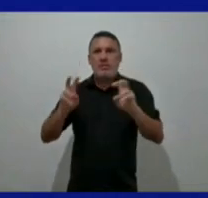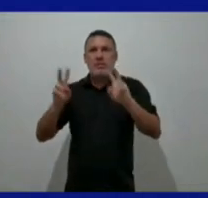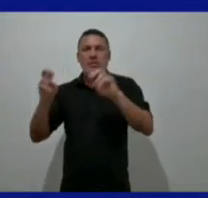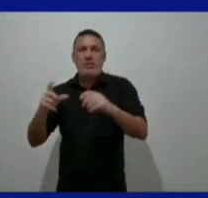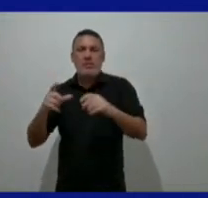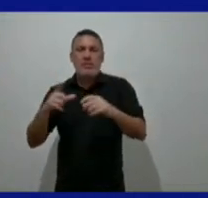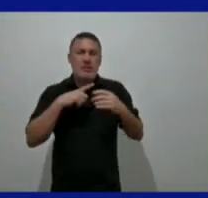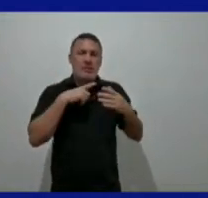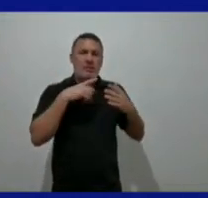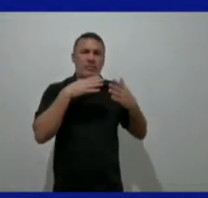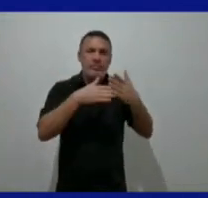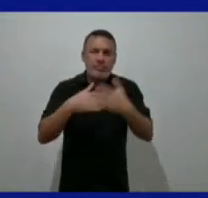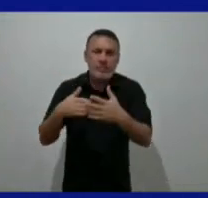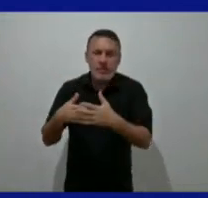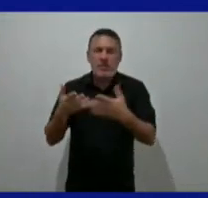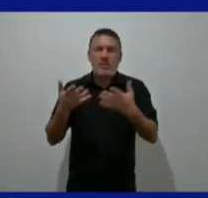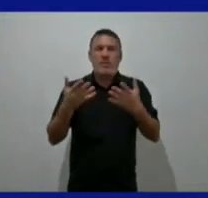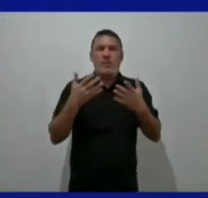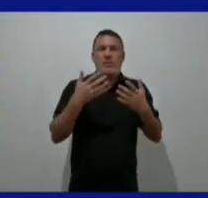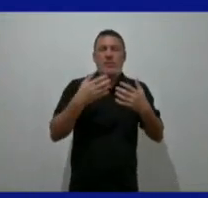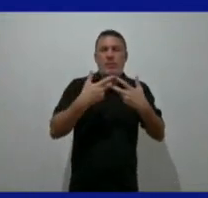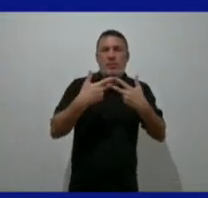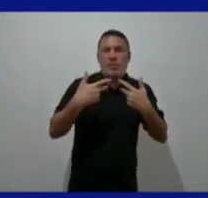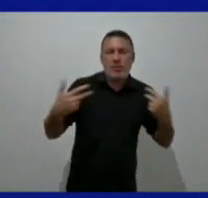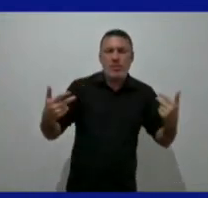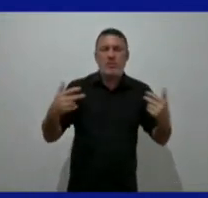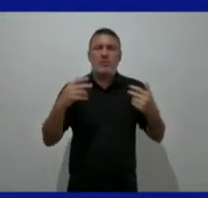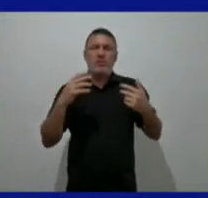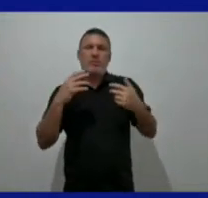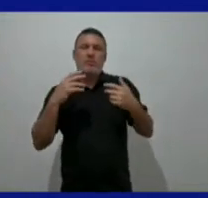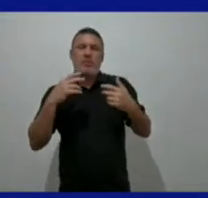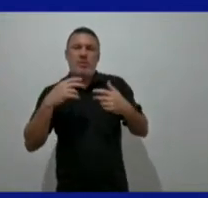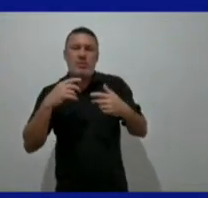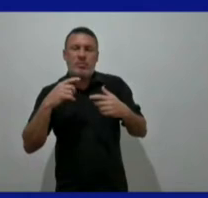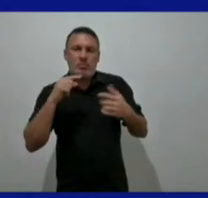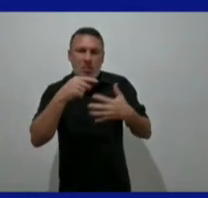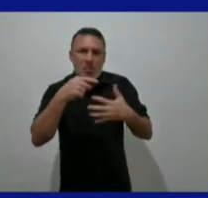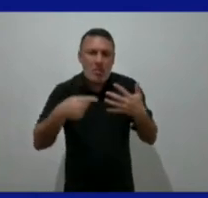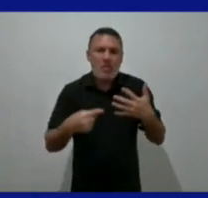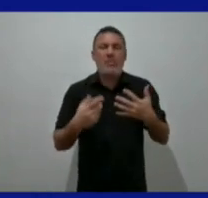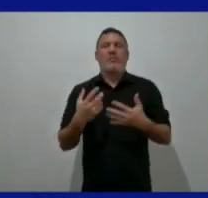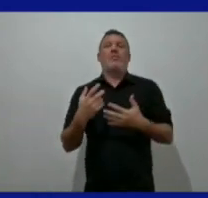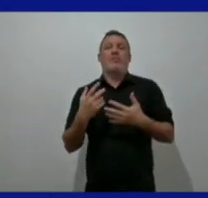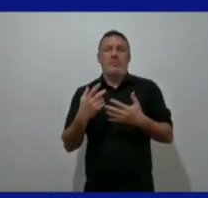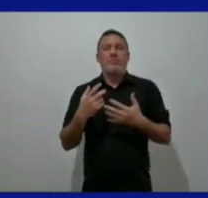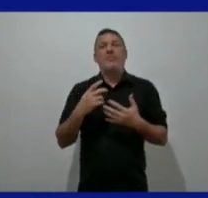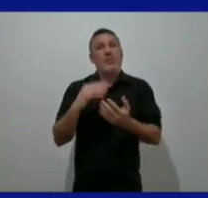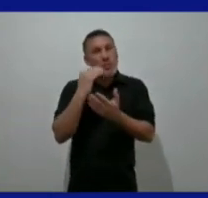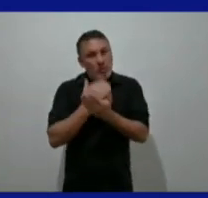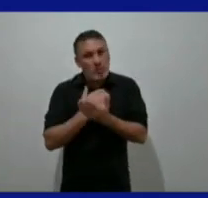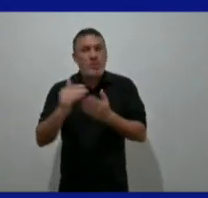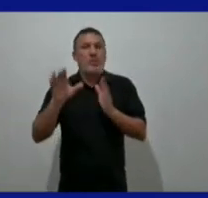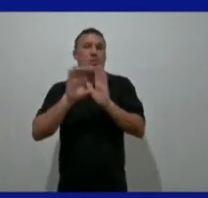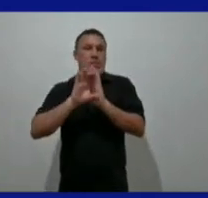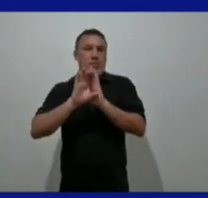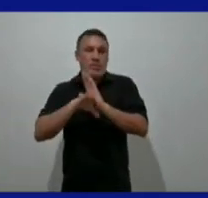mensuração e outros. Então, para começar, esse conceito precisa